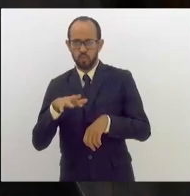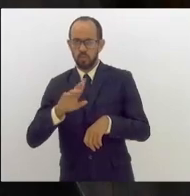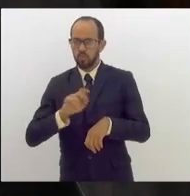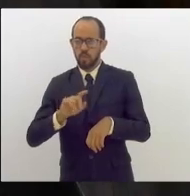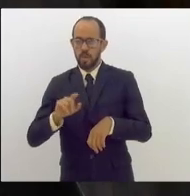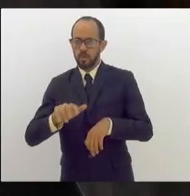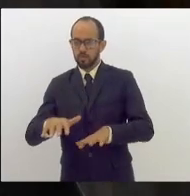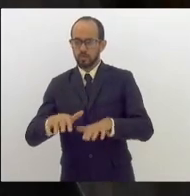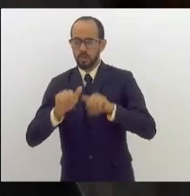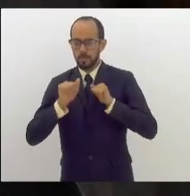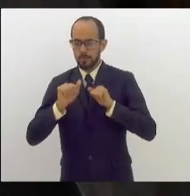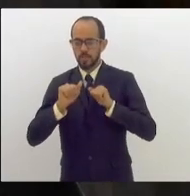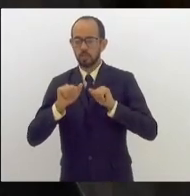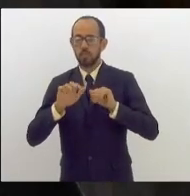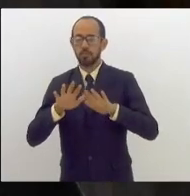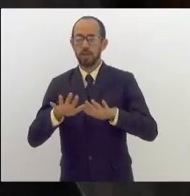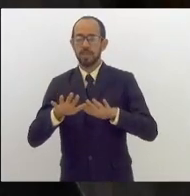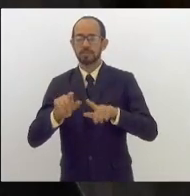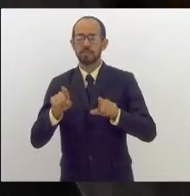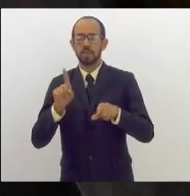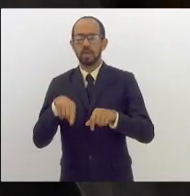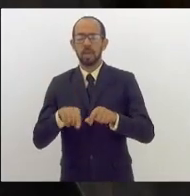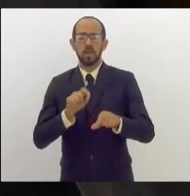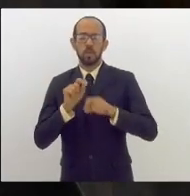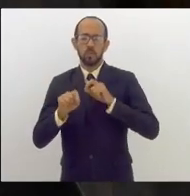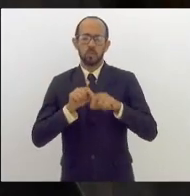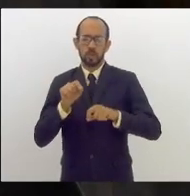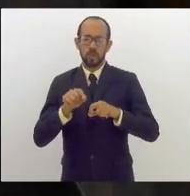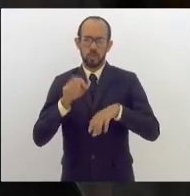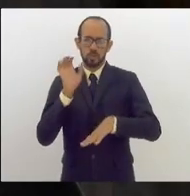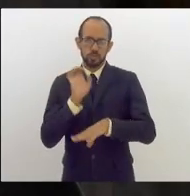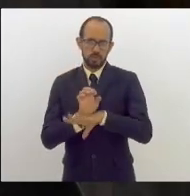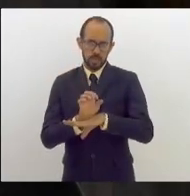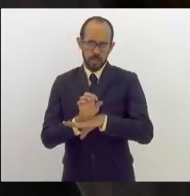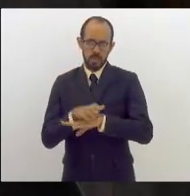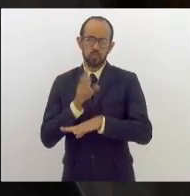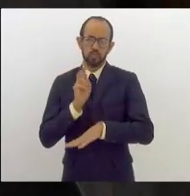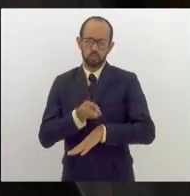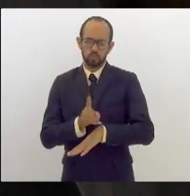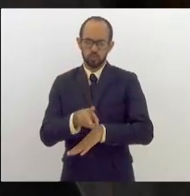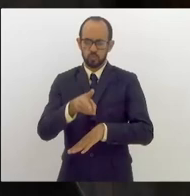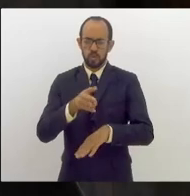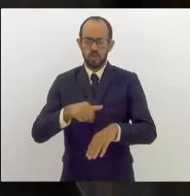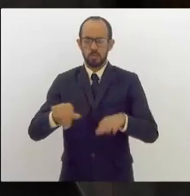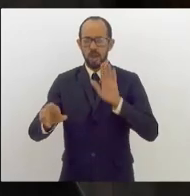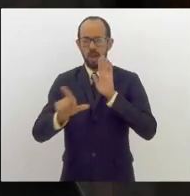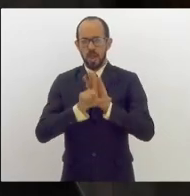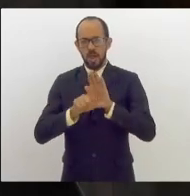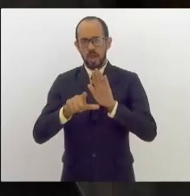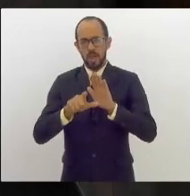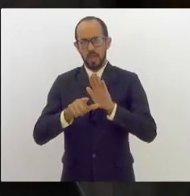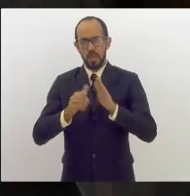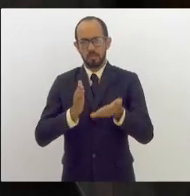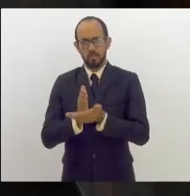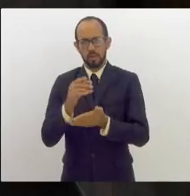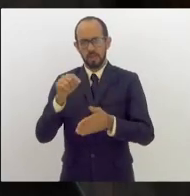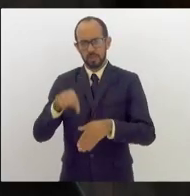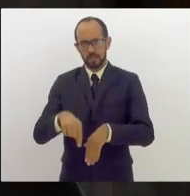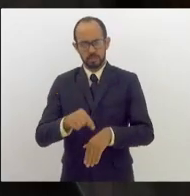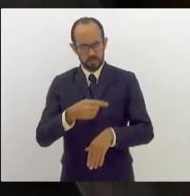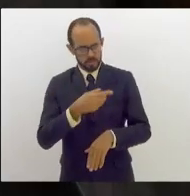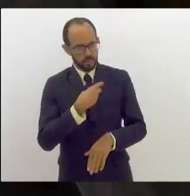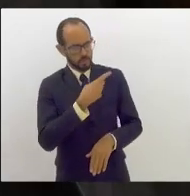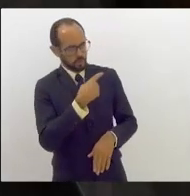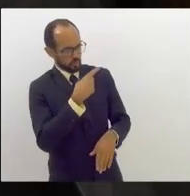objetivo Mas significa o estado dar cumprimento a uma lei aprovada nessa casa de nossa autoria